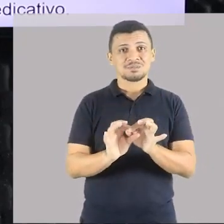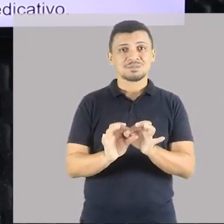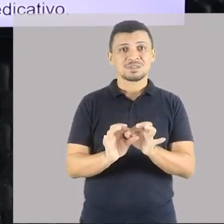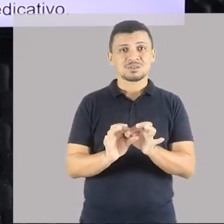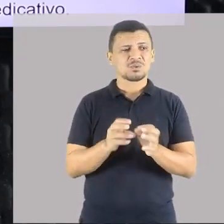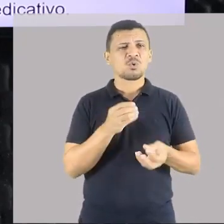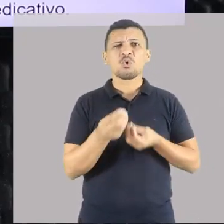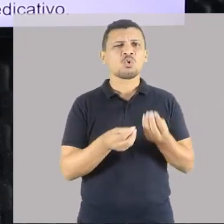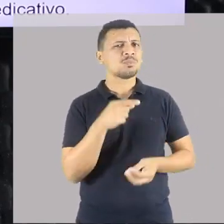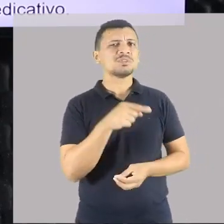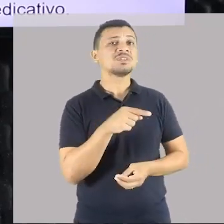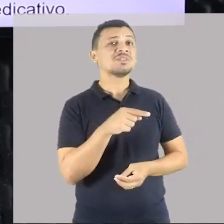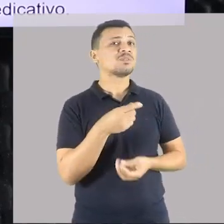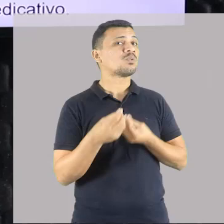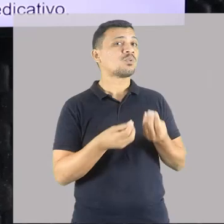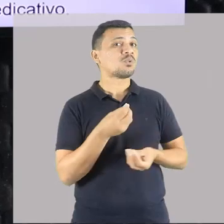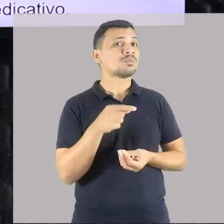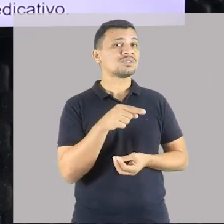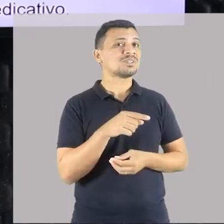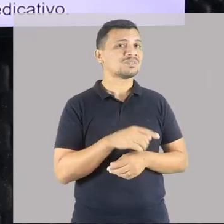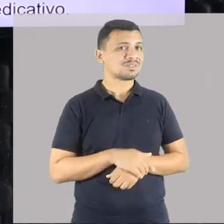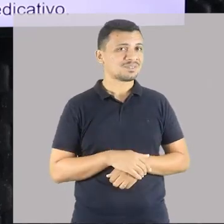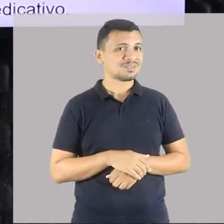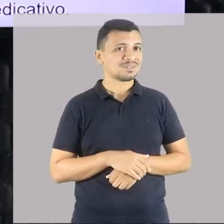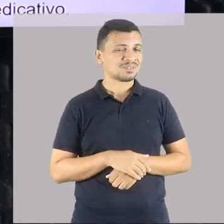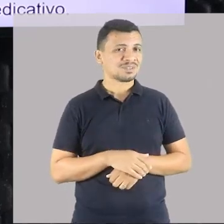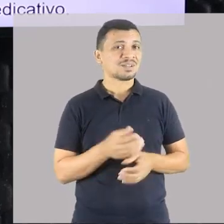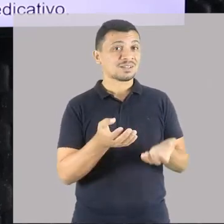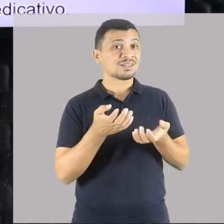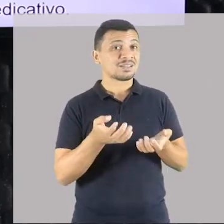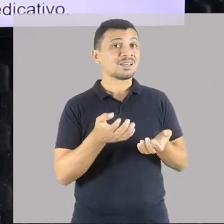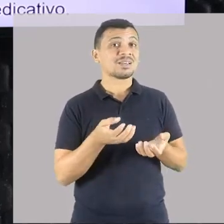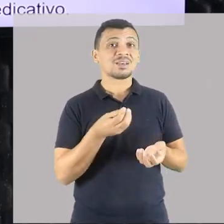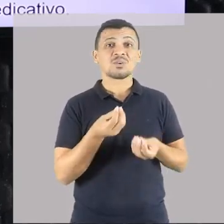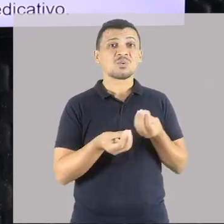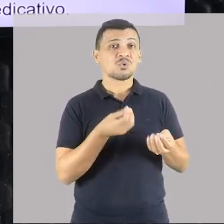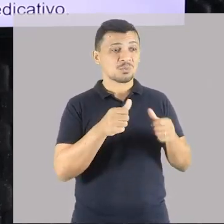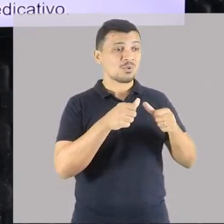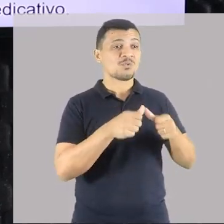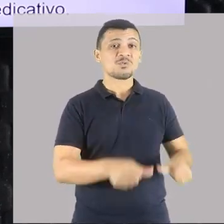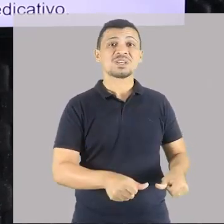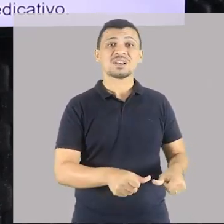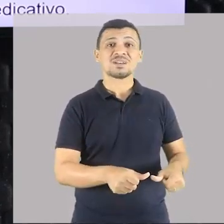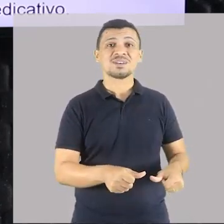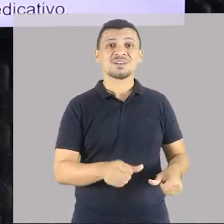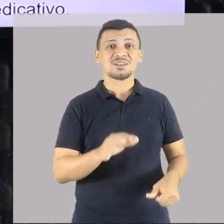Como ele estava? A referência aí, né? Como ele queria ficar, certo?